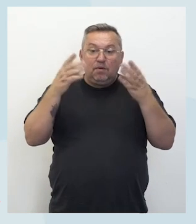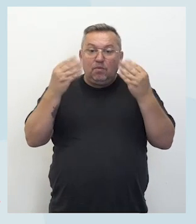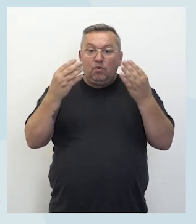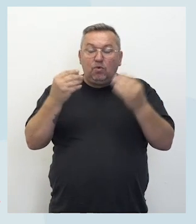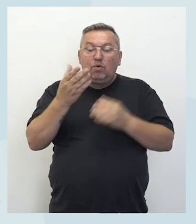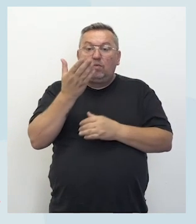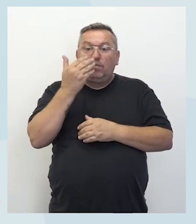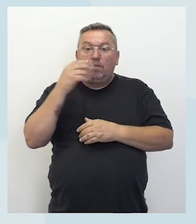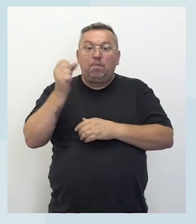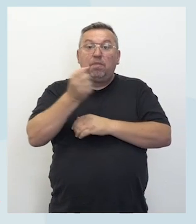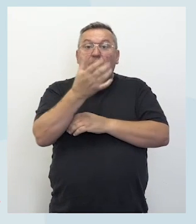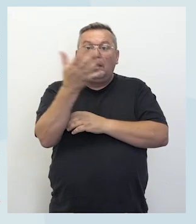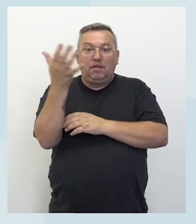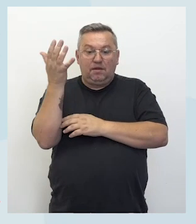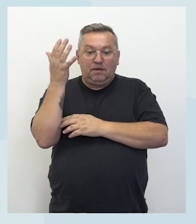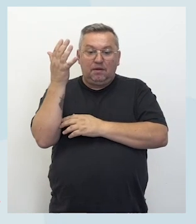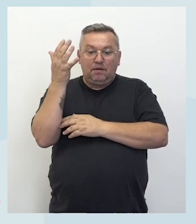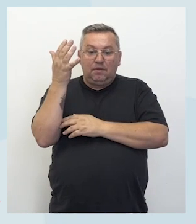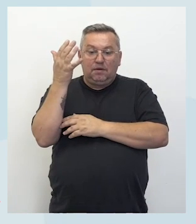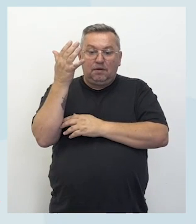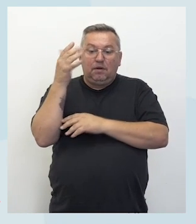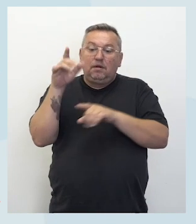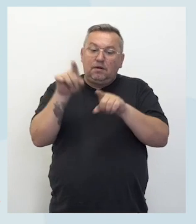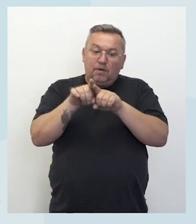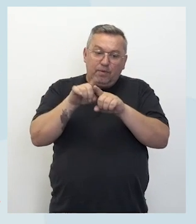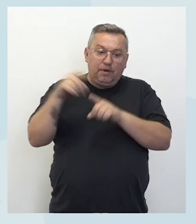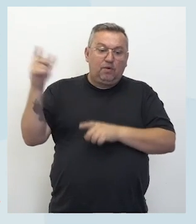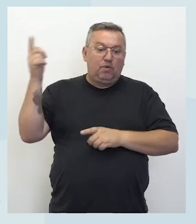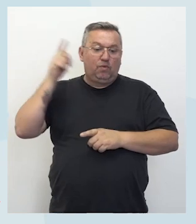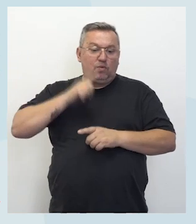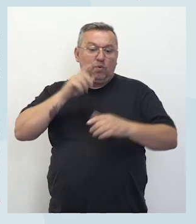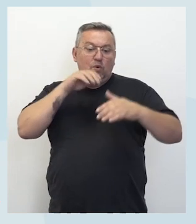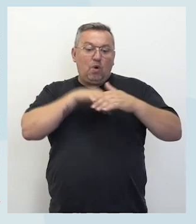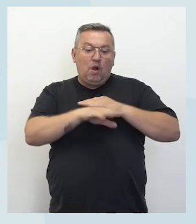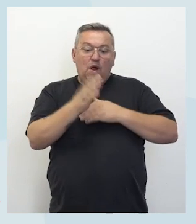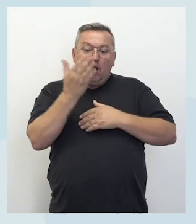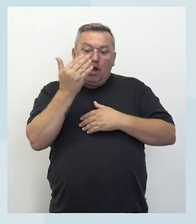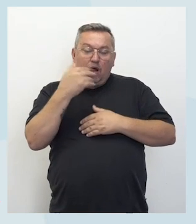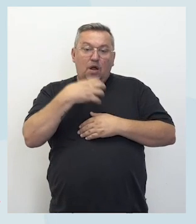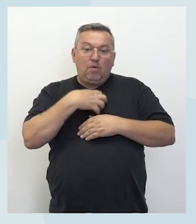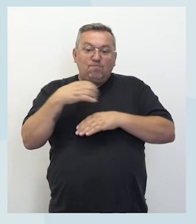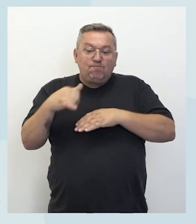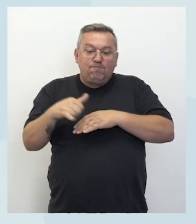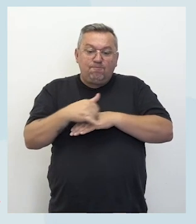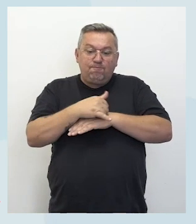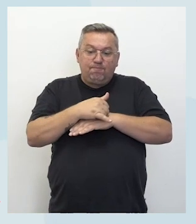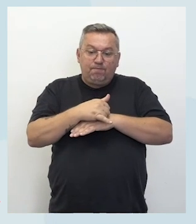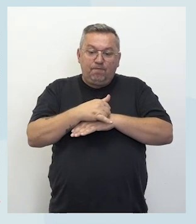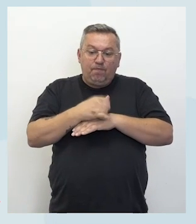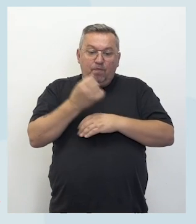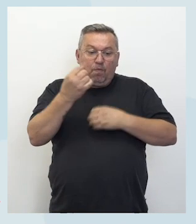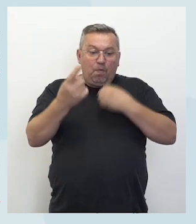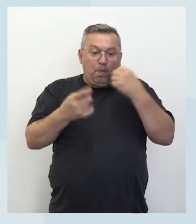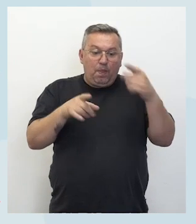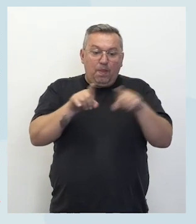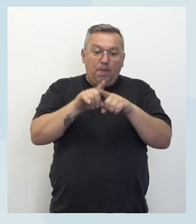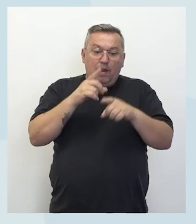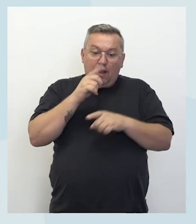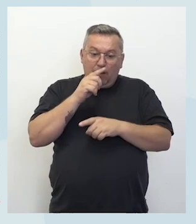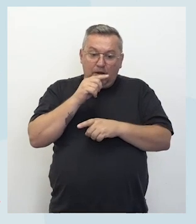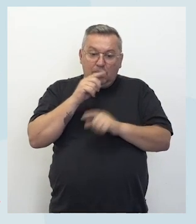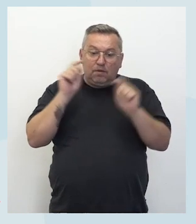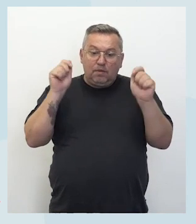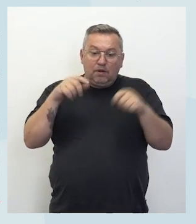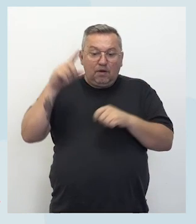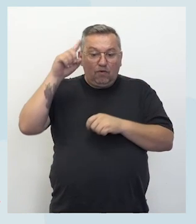comem apenas plantas. Além disso, elas conseguem armazenar alimentos sob a forma de gordura. Algumas também armazenam